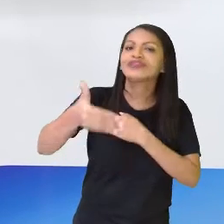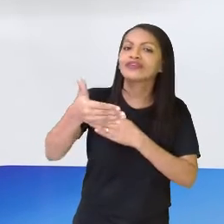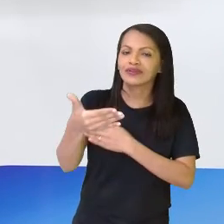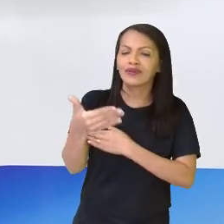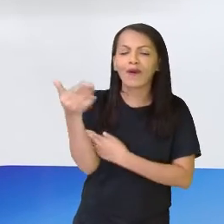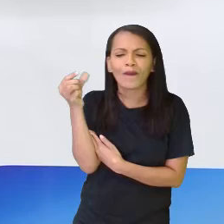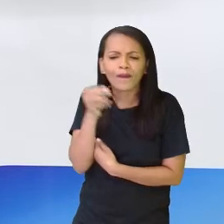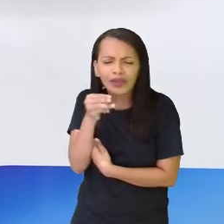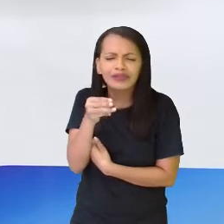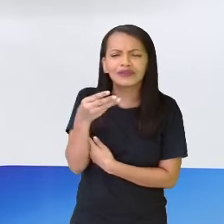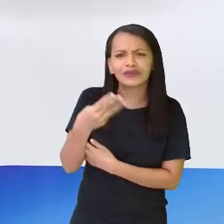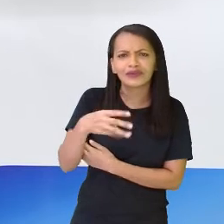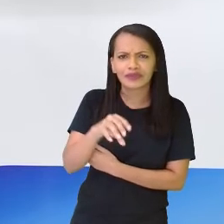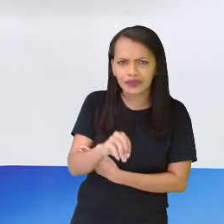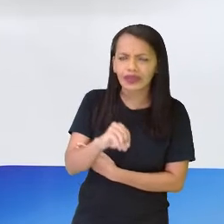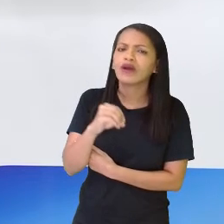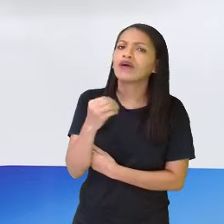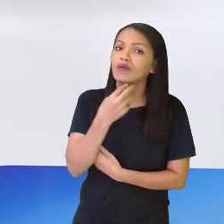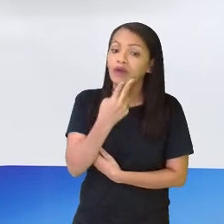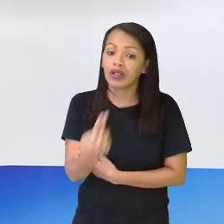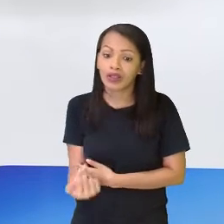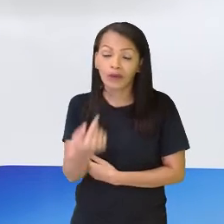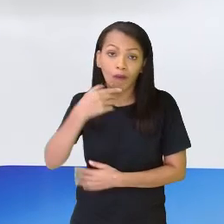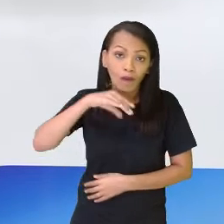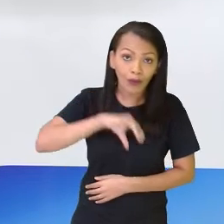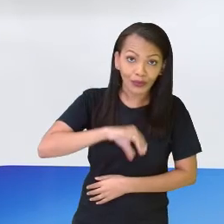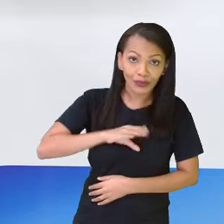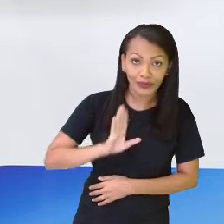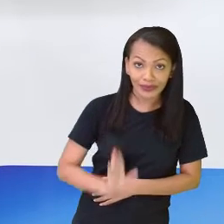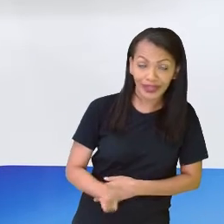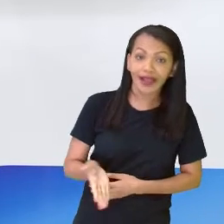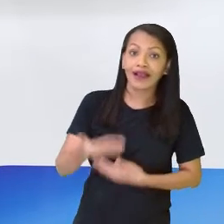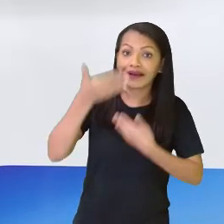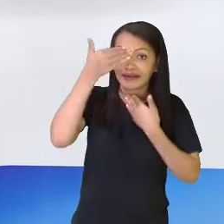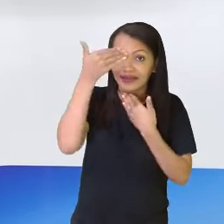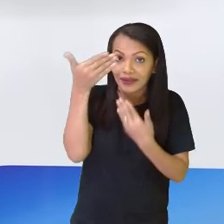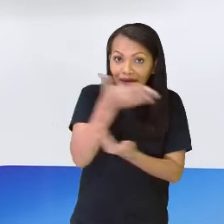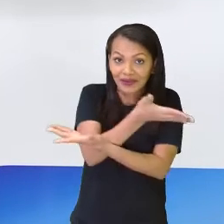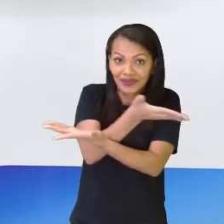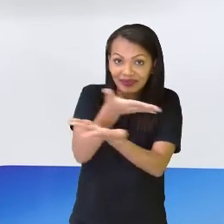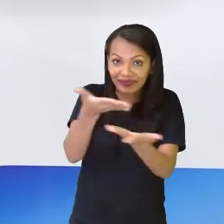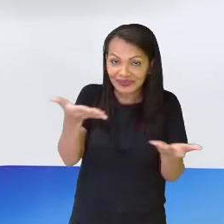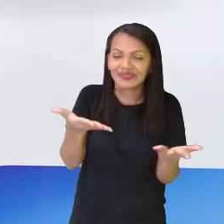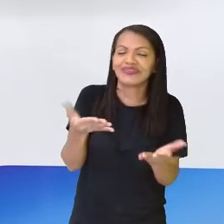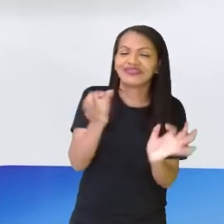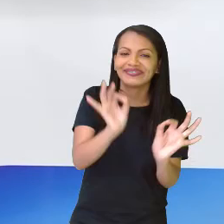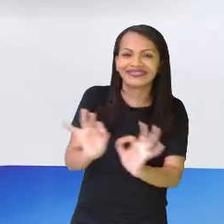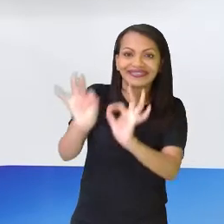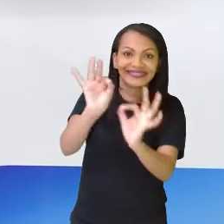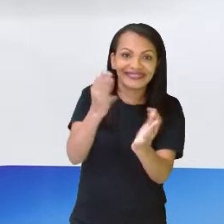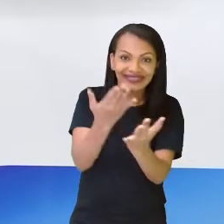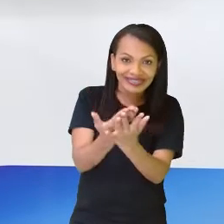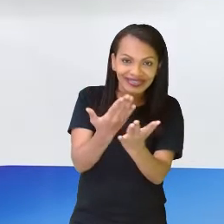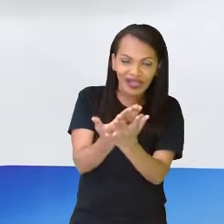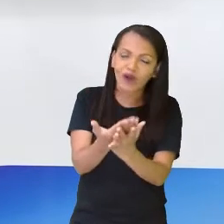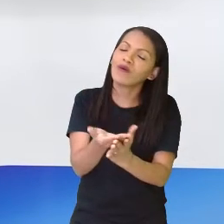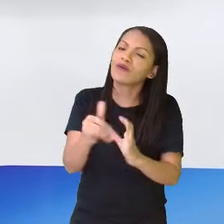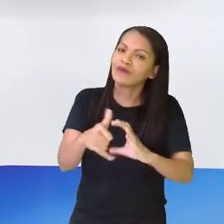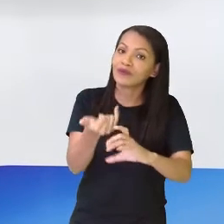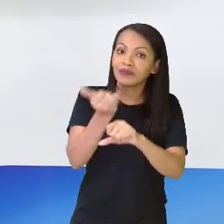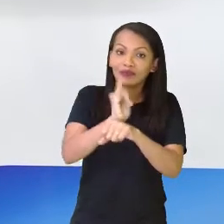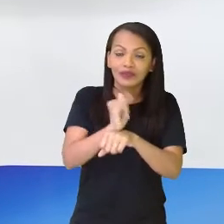aí trabalhando um pouquinho língua portuguesa. Já quero agradecer todos que estão aí assistindo a aula no